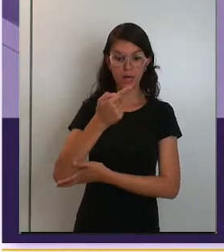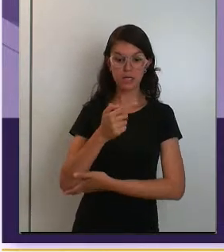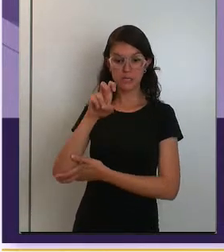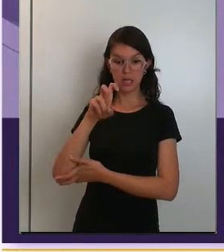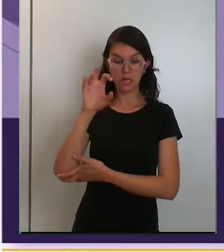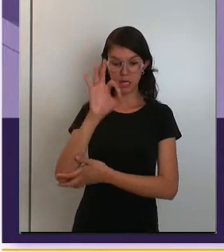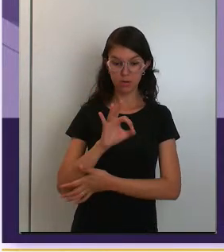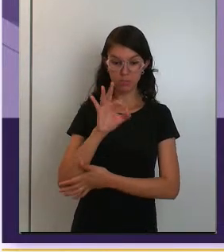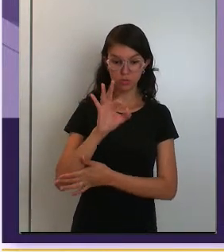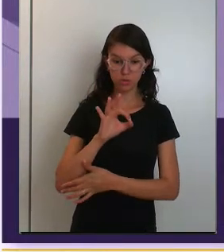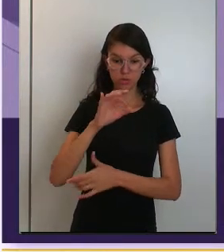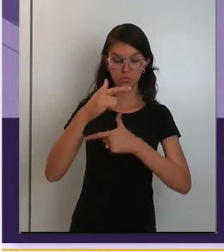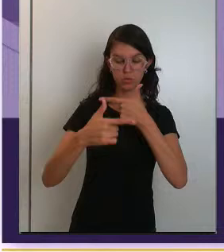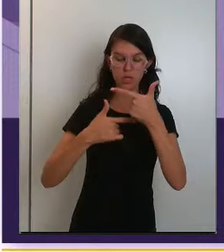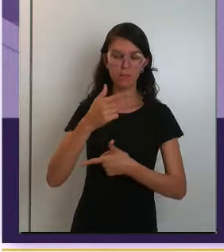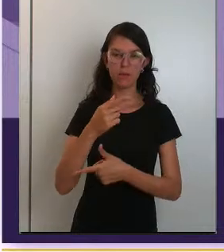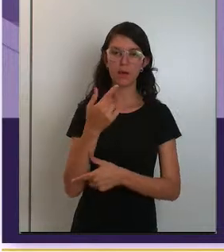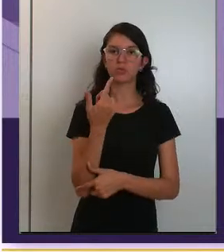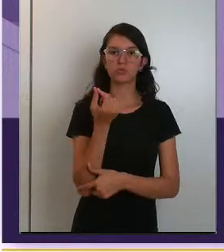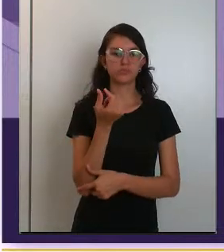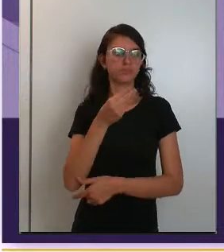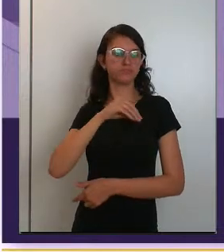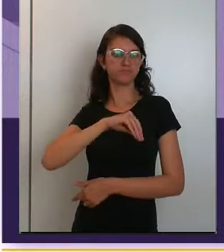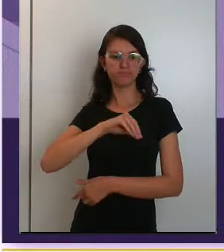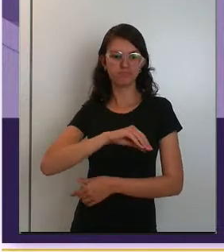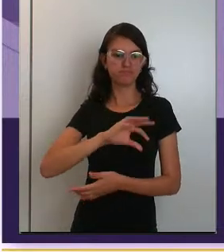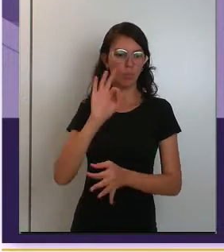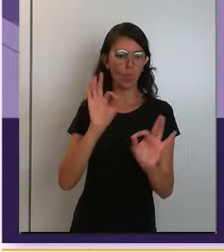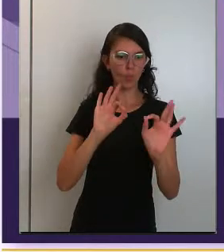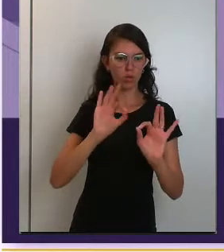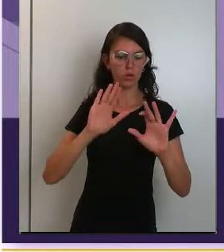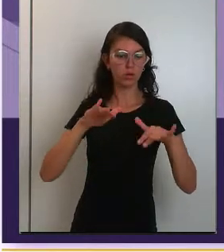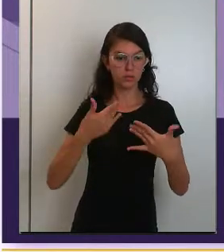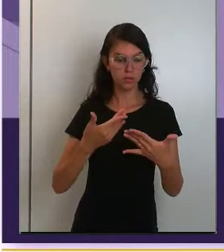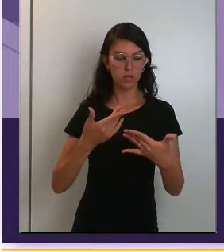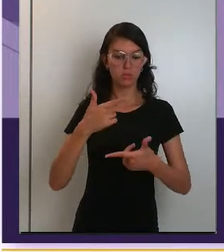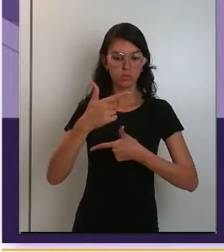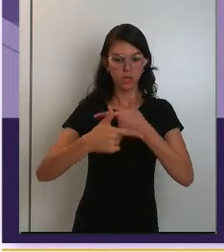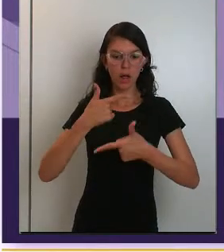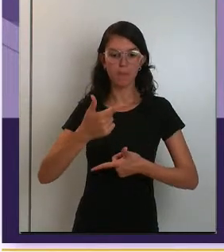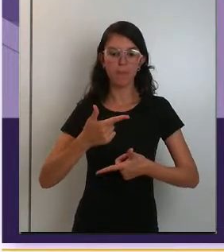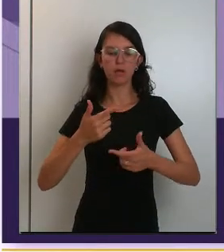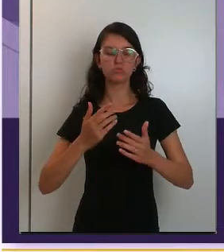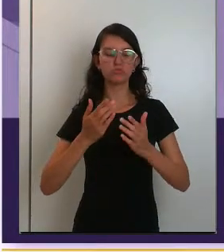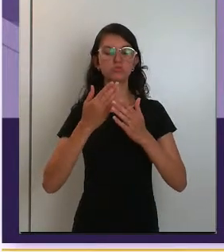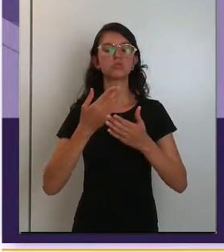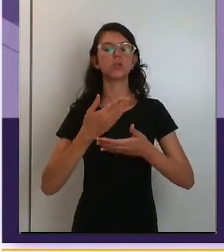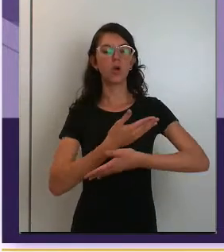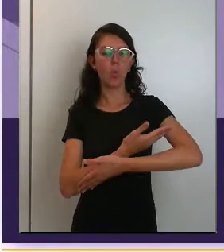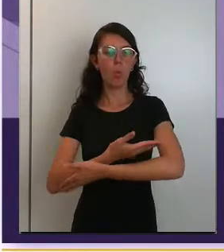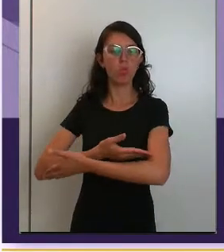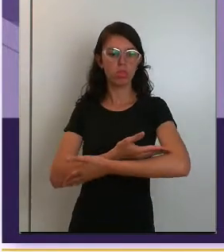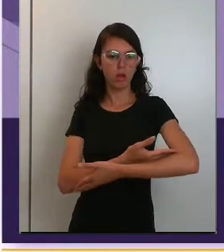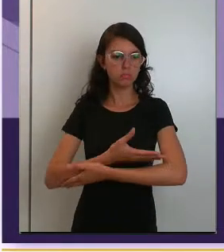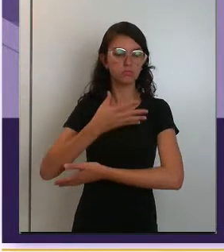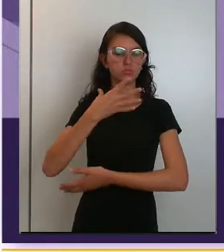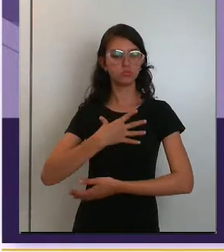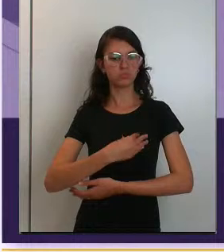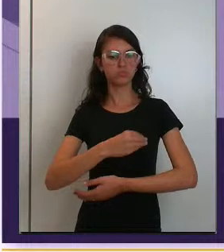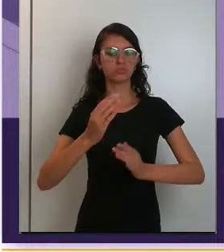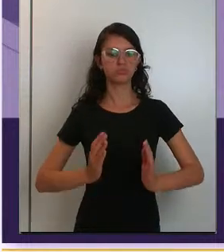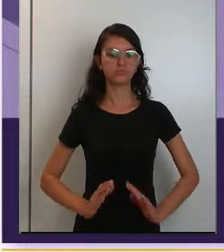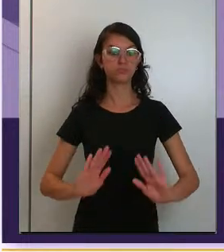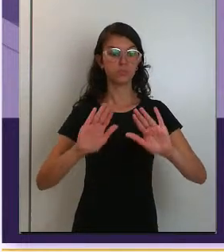trabalho doméstico não remunerado. E como o trabalho reprodutivo ainda é considerado como um não trabalho, a nossa sociedade, os nossos governos,